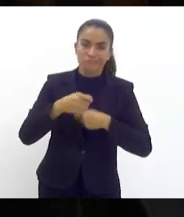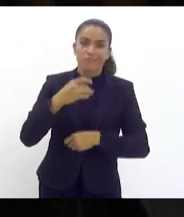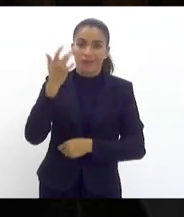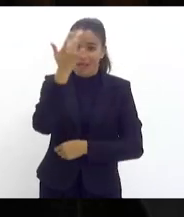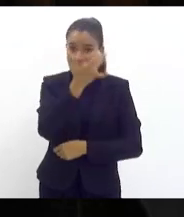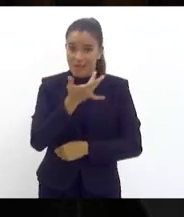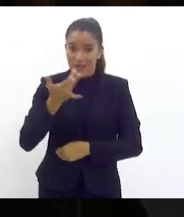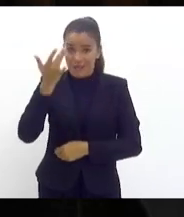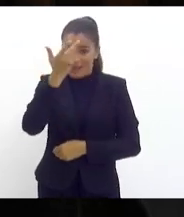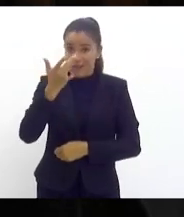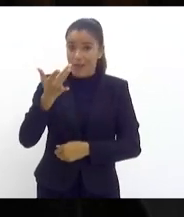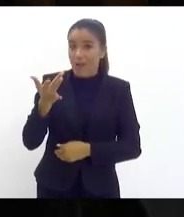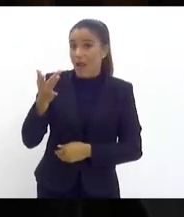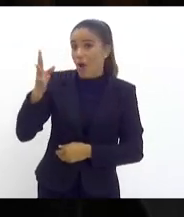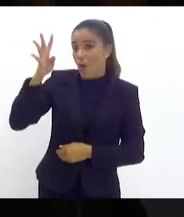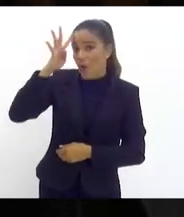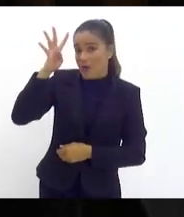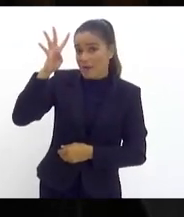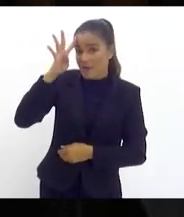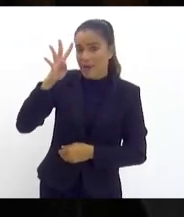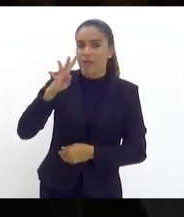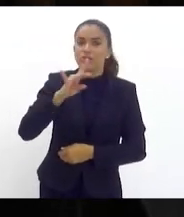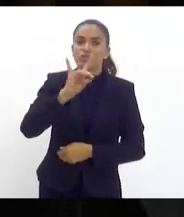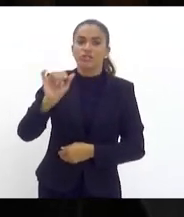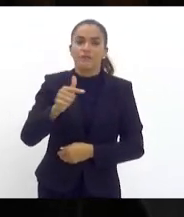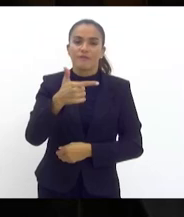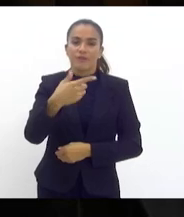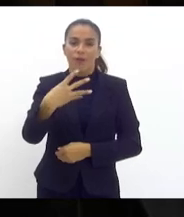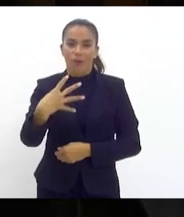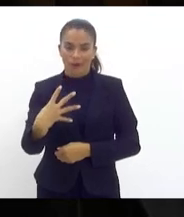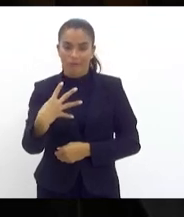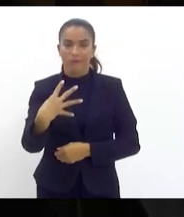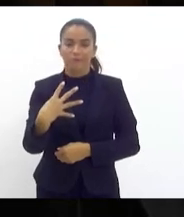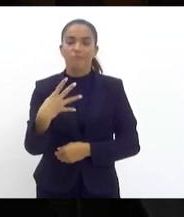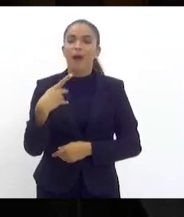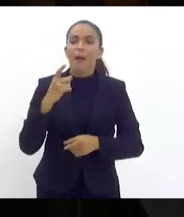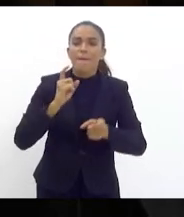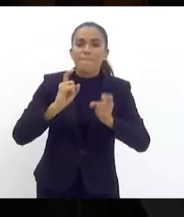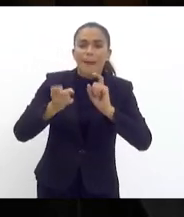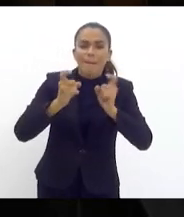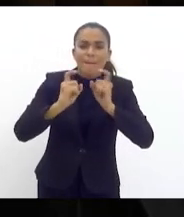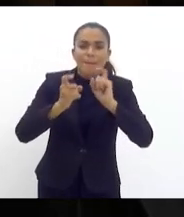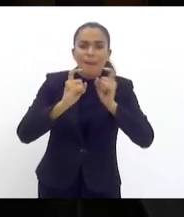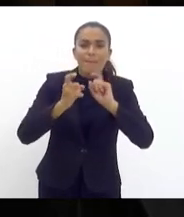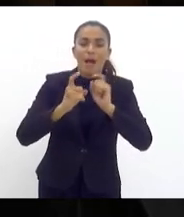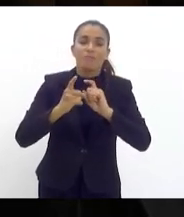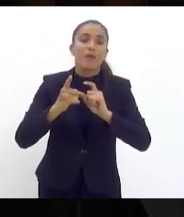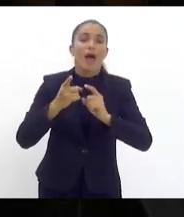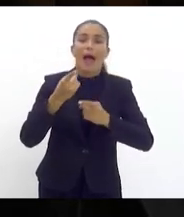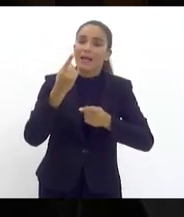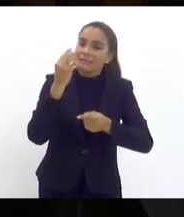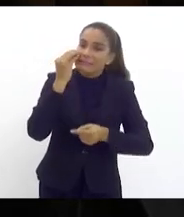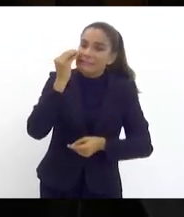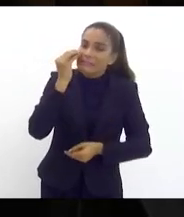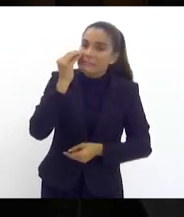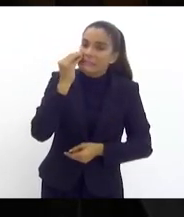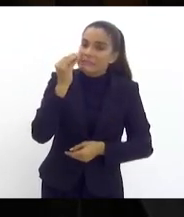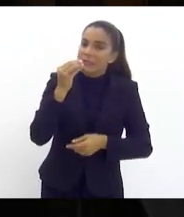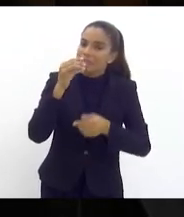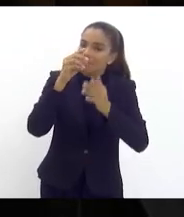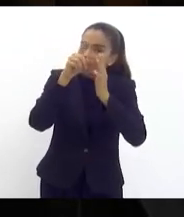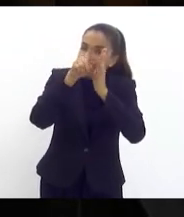Fernando Haddad, nesta quarta-feira, 24, em Brasília, para debater a revisão do regime de recuperação